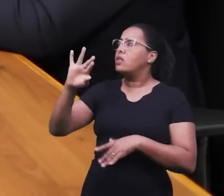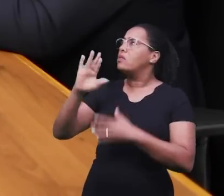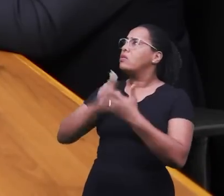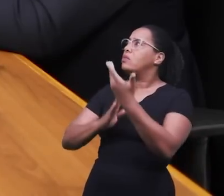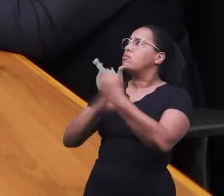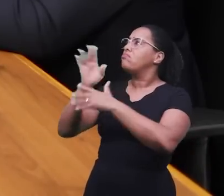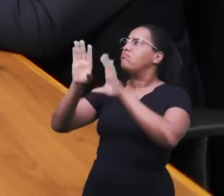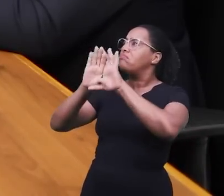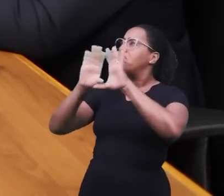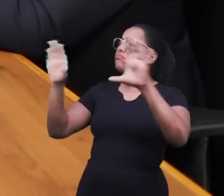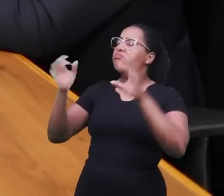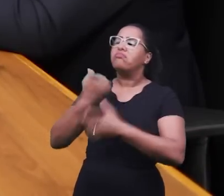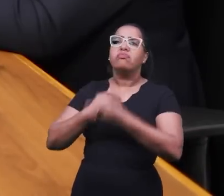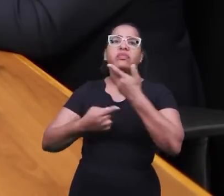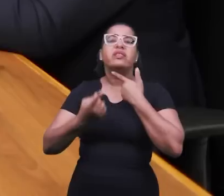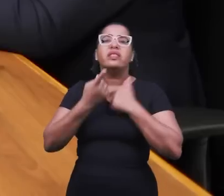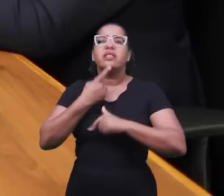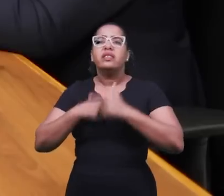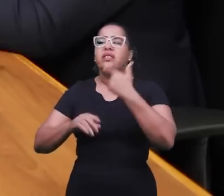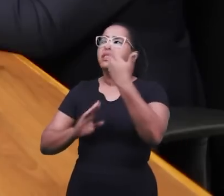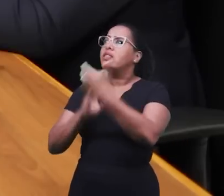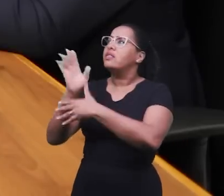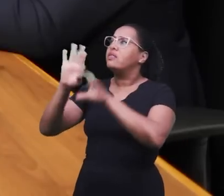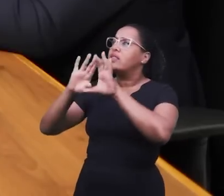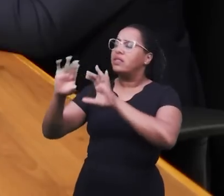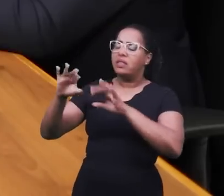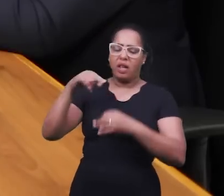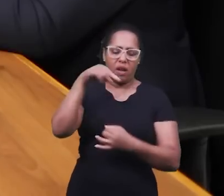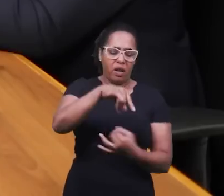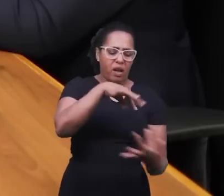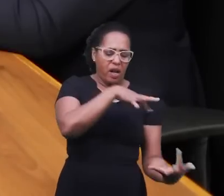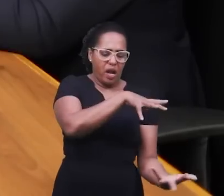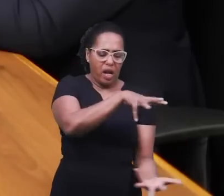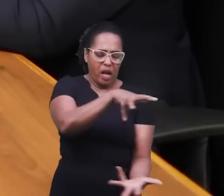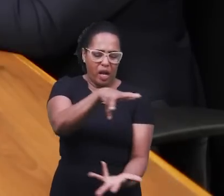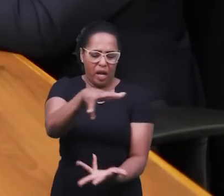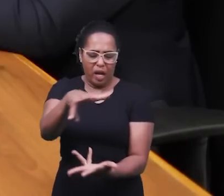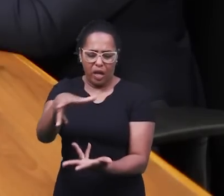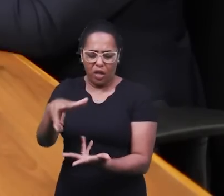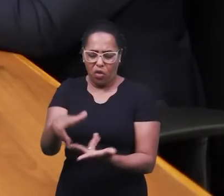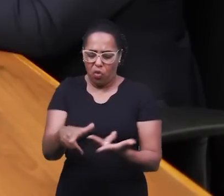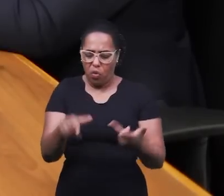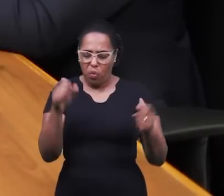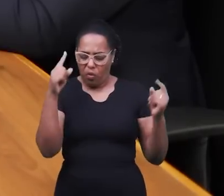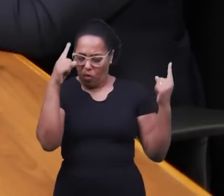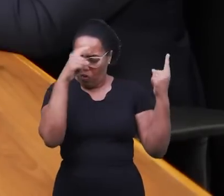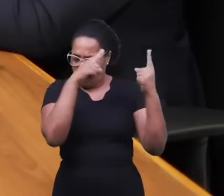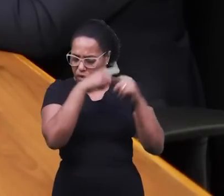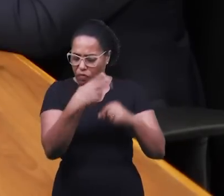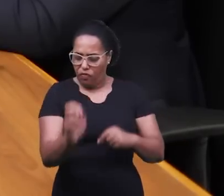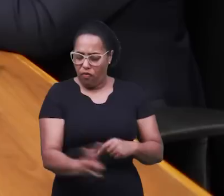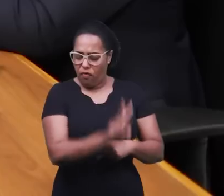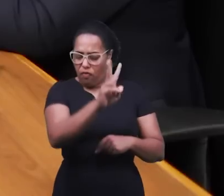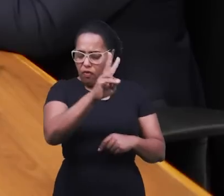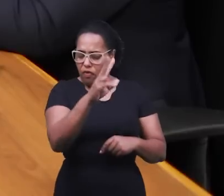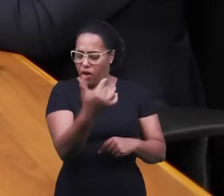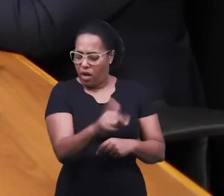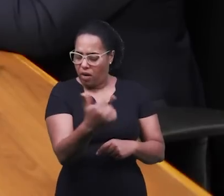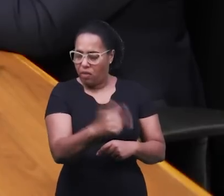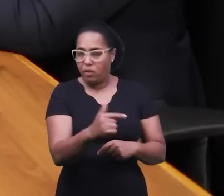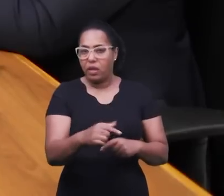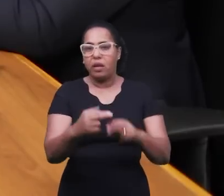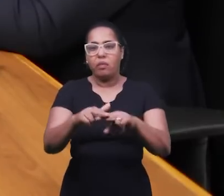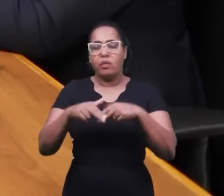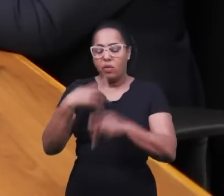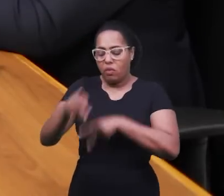glória, de eternidade, ela quer ir para o céu, o mundo vai ficando cada vez mais hostil à igreja. Mas, em compensação, em resposta